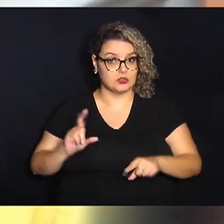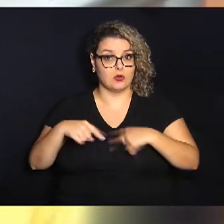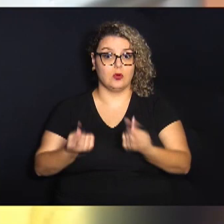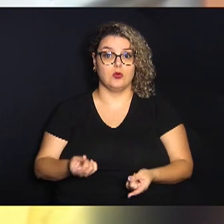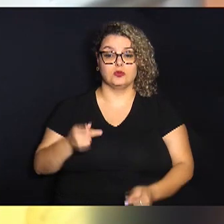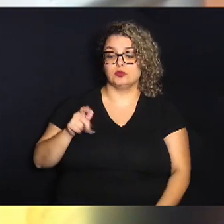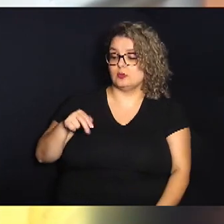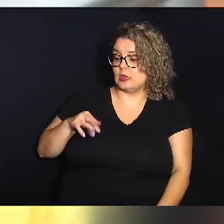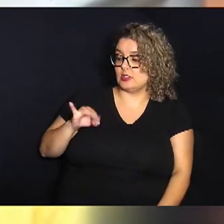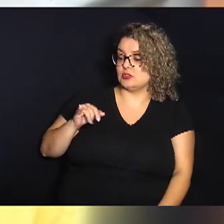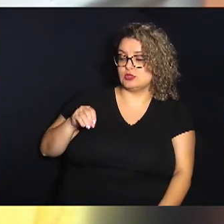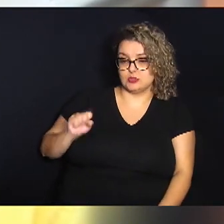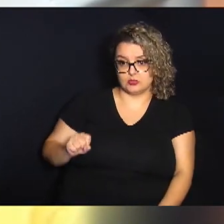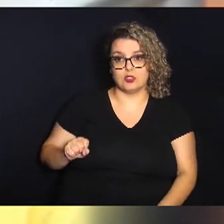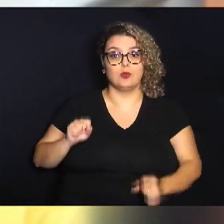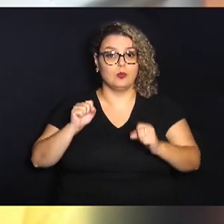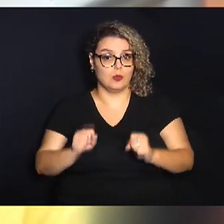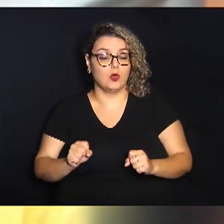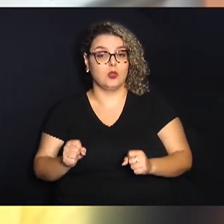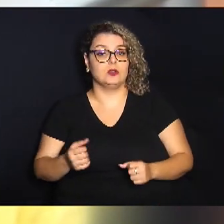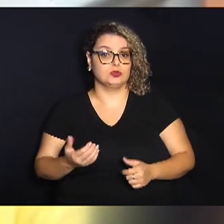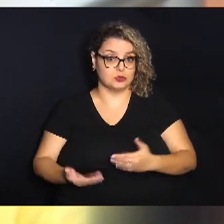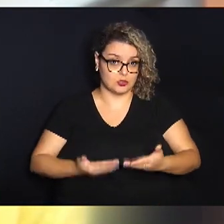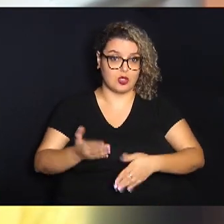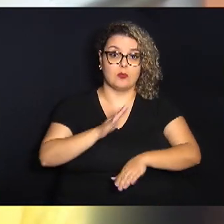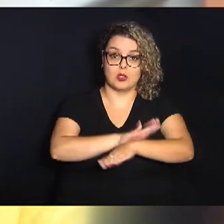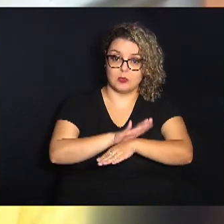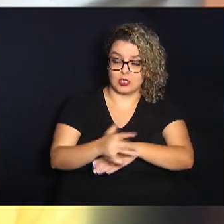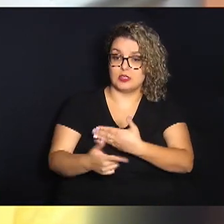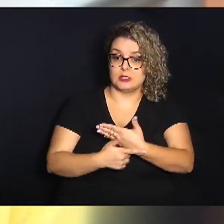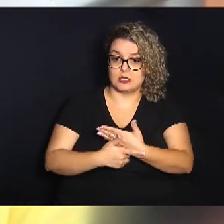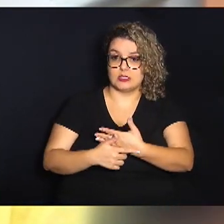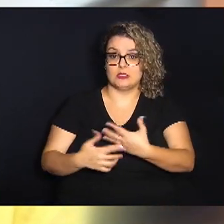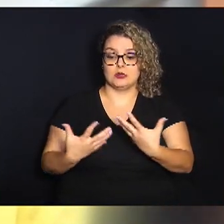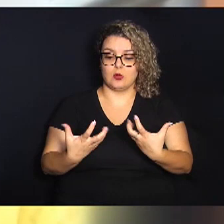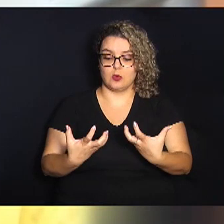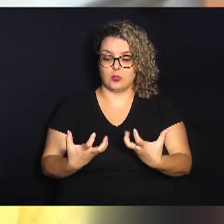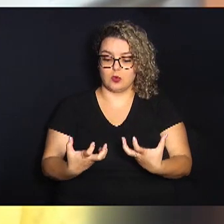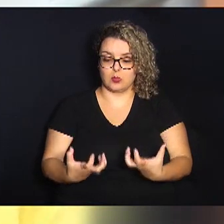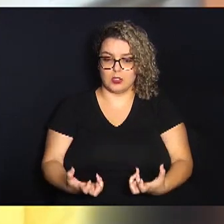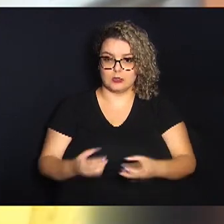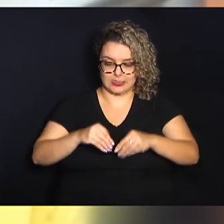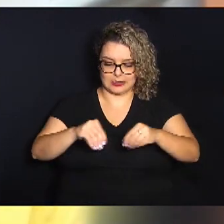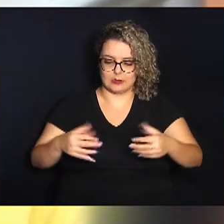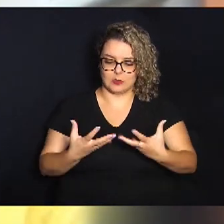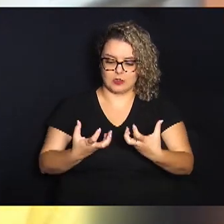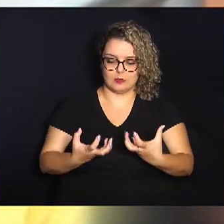plantios que possam servir nesse papel da absorção mais